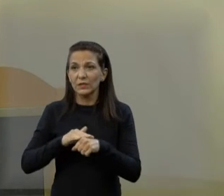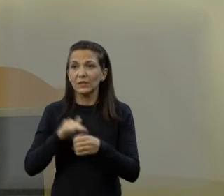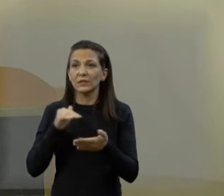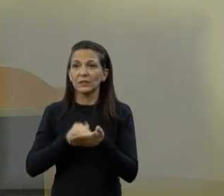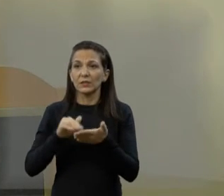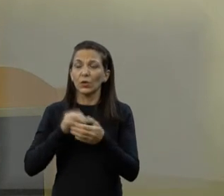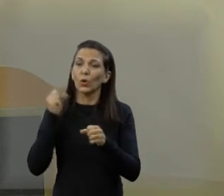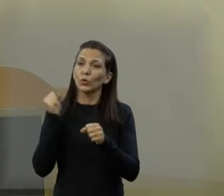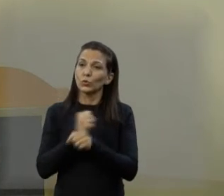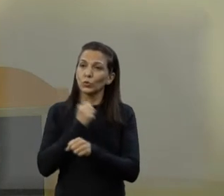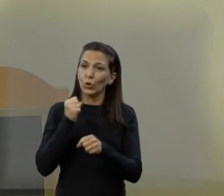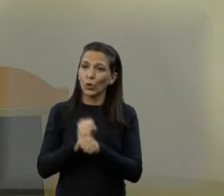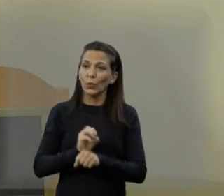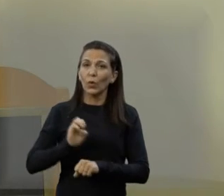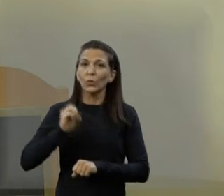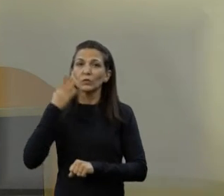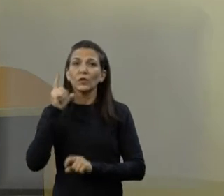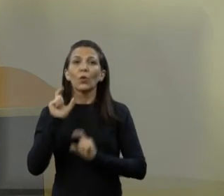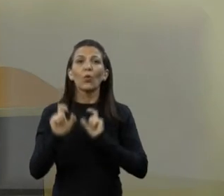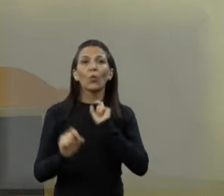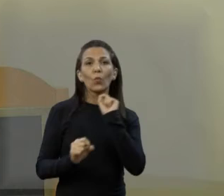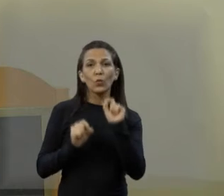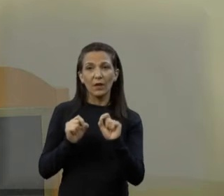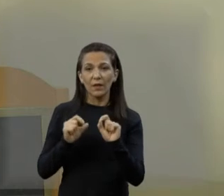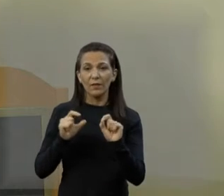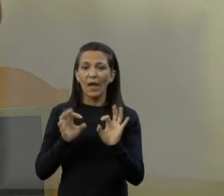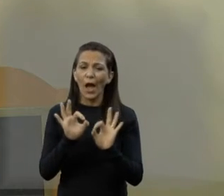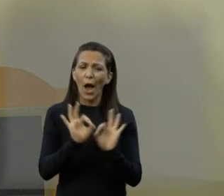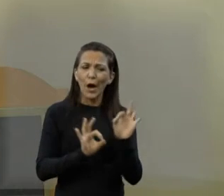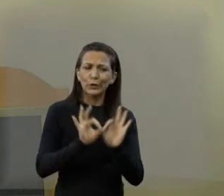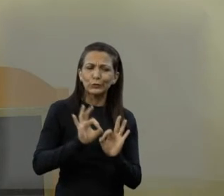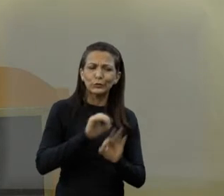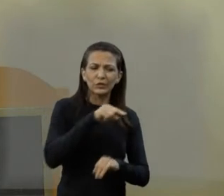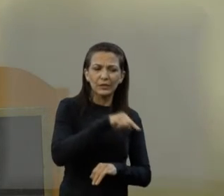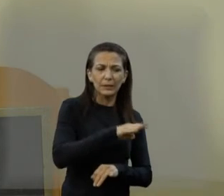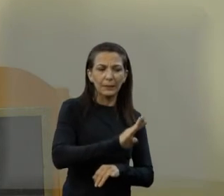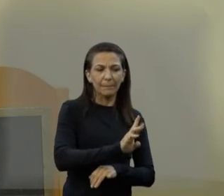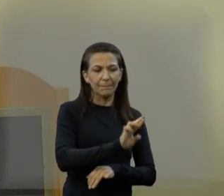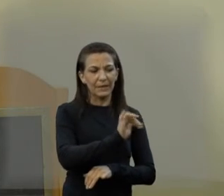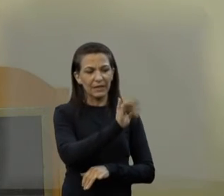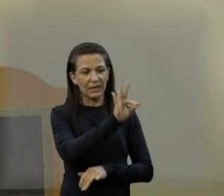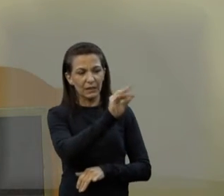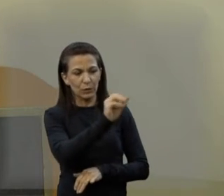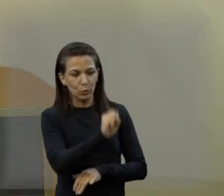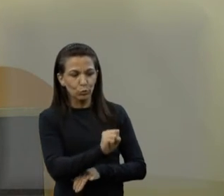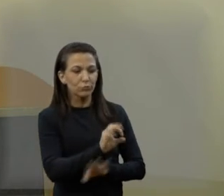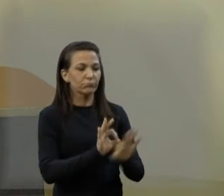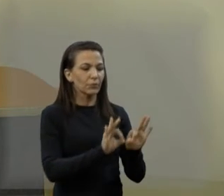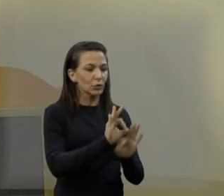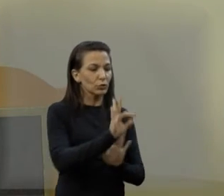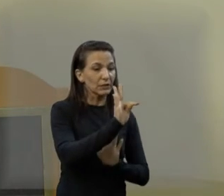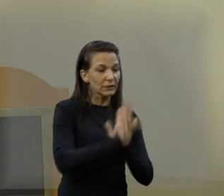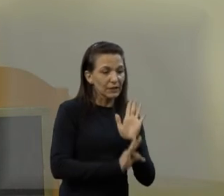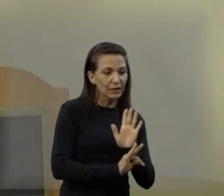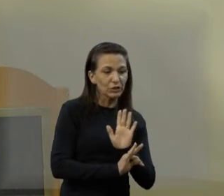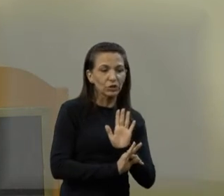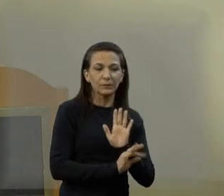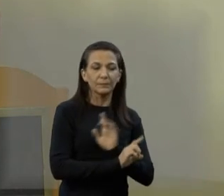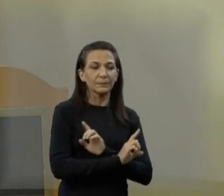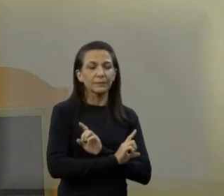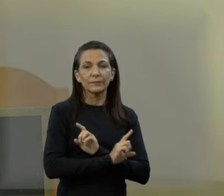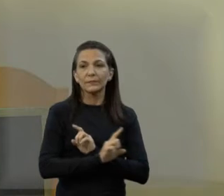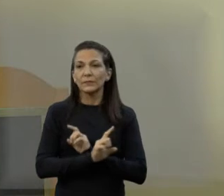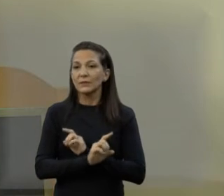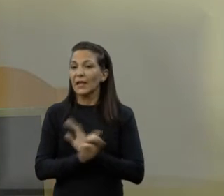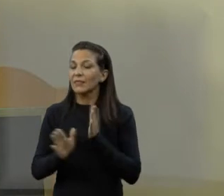e tive a aconteceu alguma coisa vai haver algum ajuste quem tem nos Brito vai precisar ajustar alguma coisa a resposta que eu tive